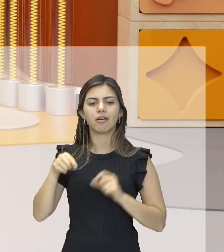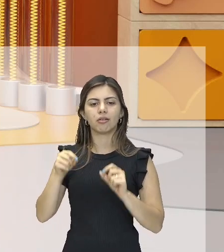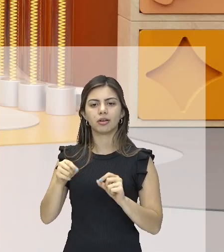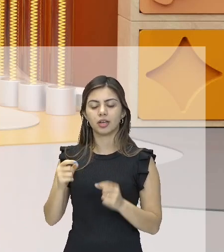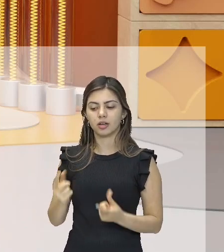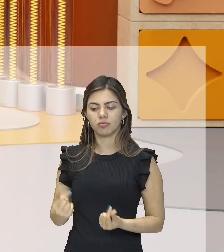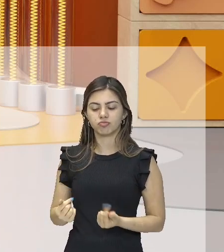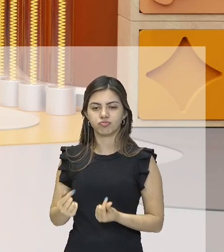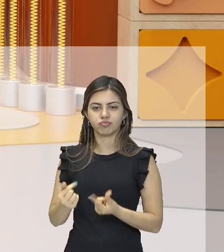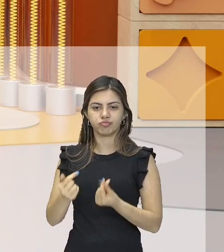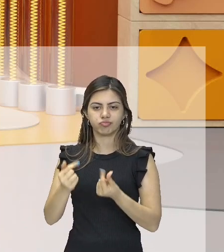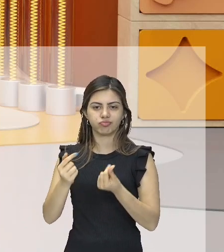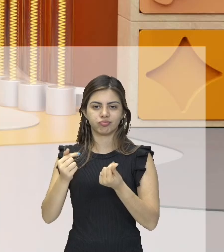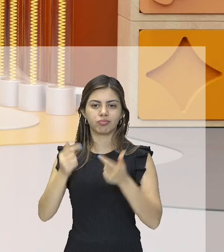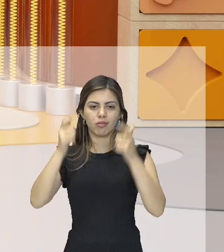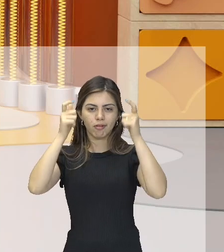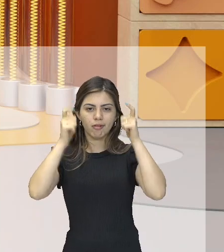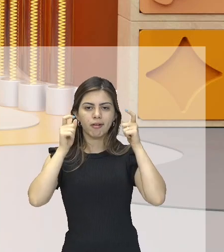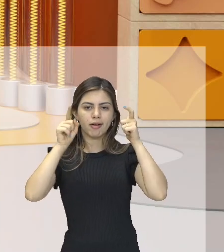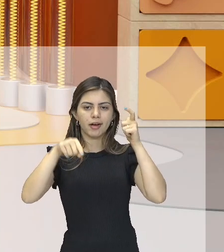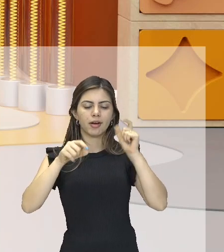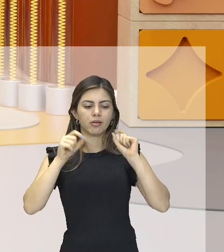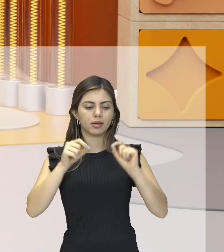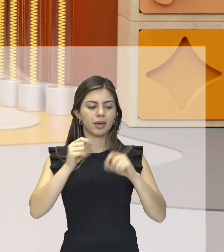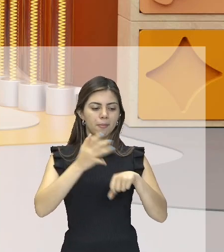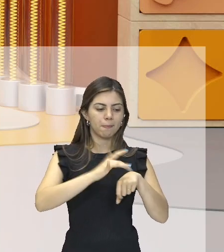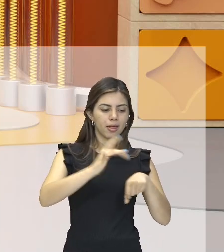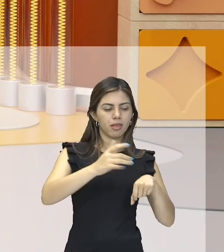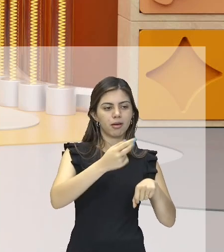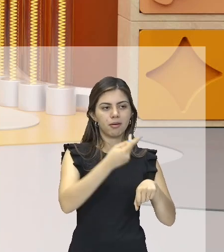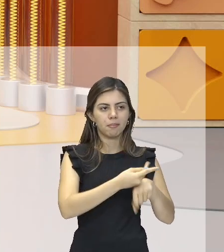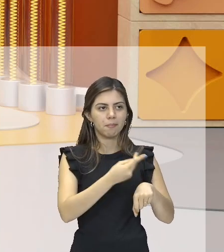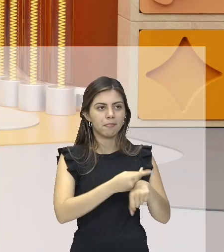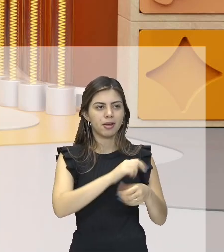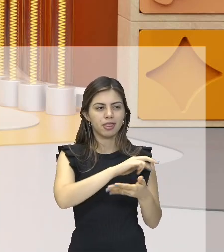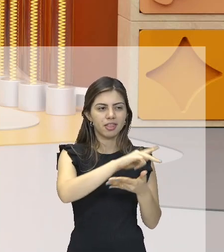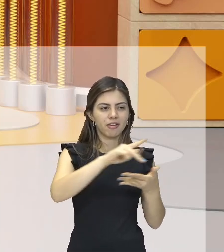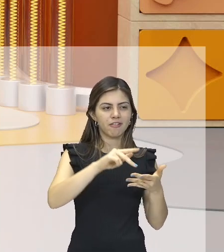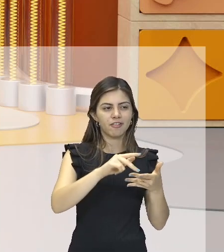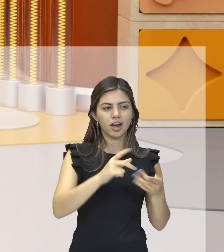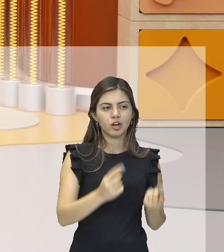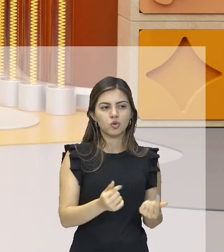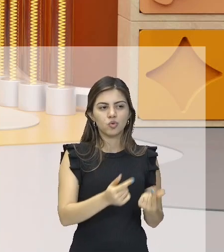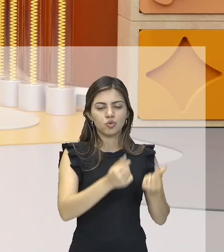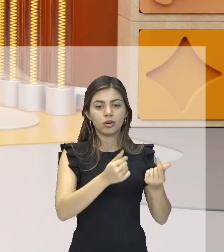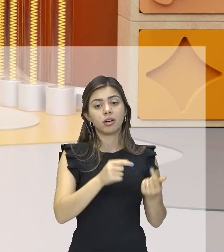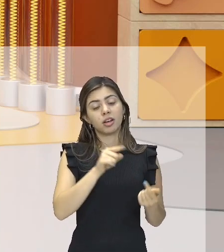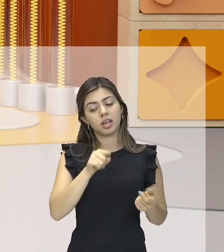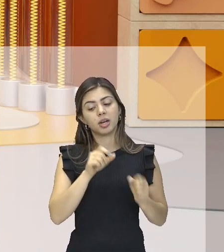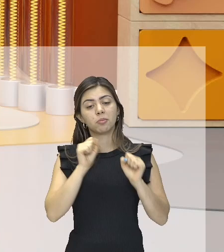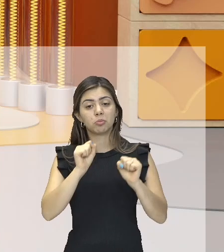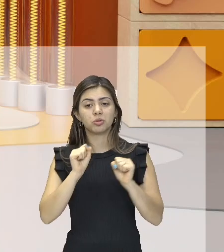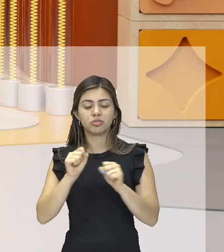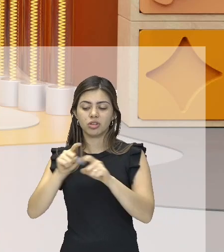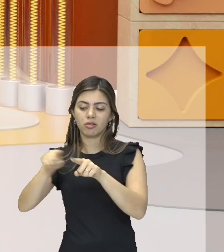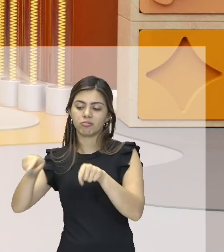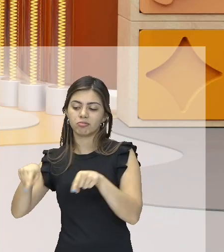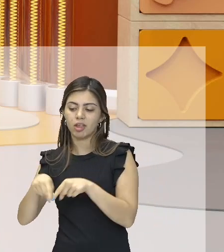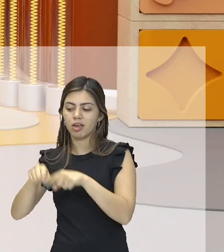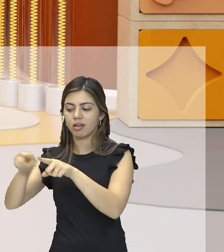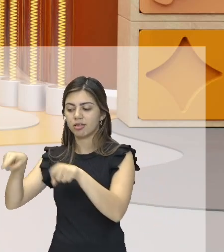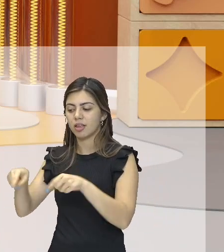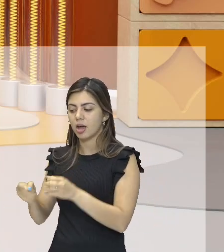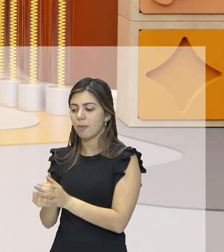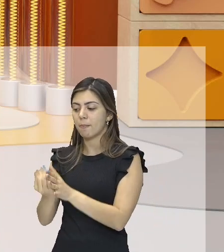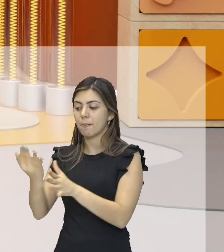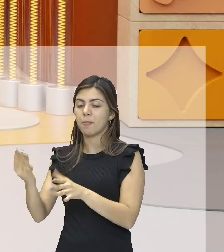do reino, era a acumulação de metais preciosos. Ele poderia ter muitas terras, porém, a quantidade